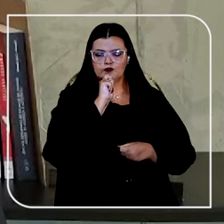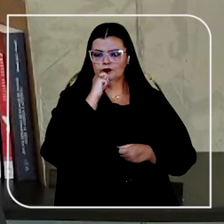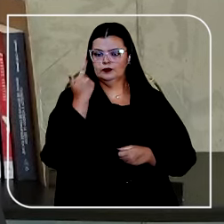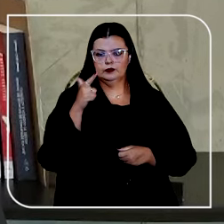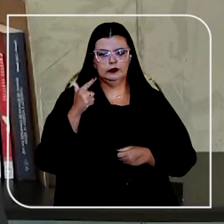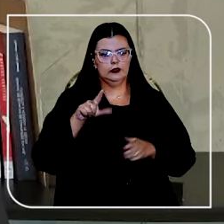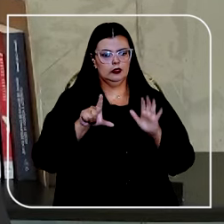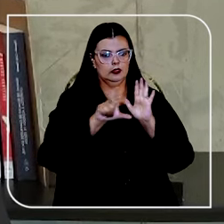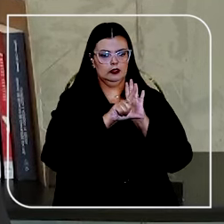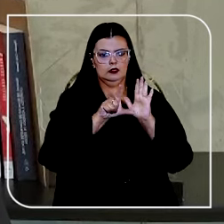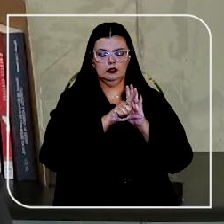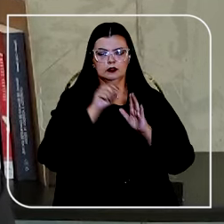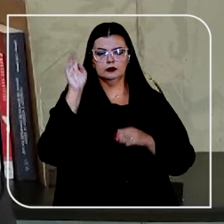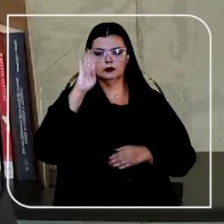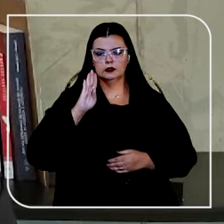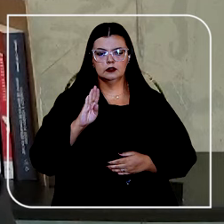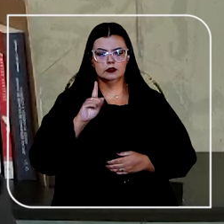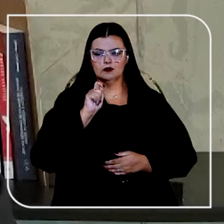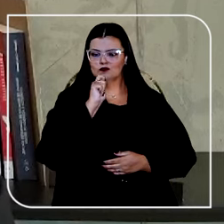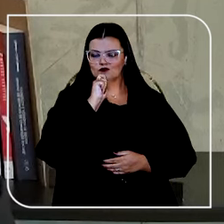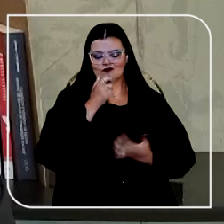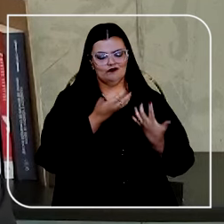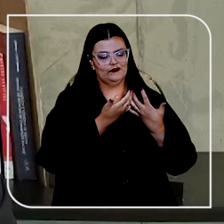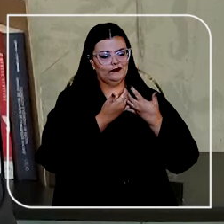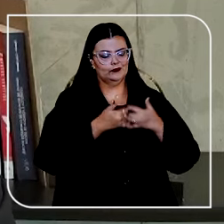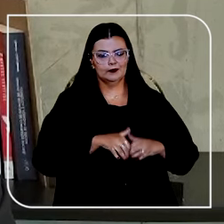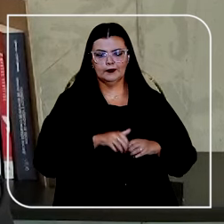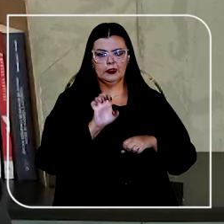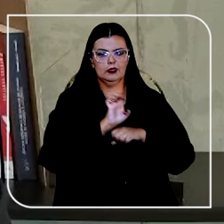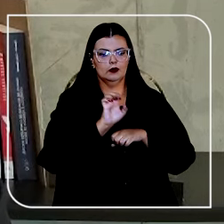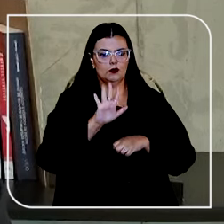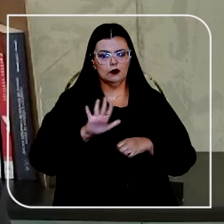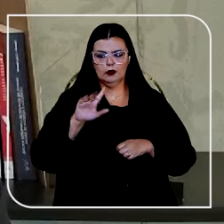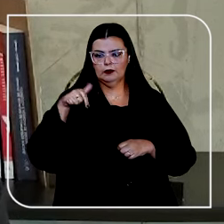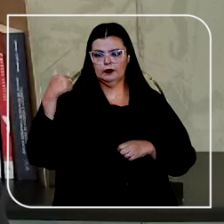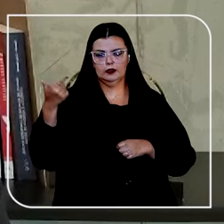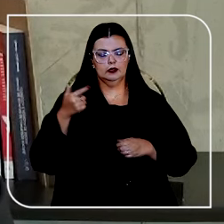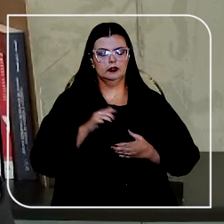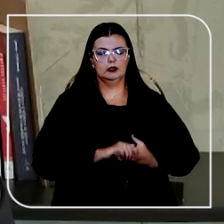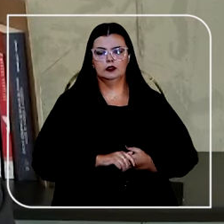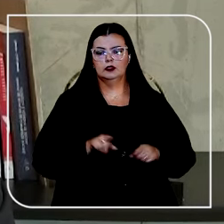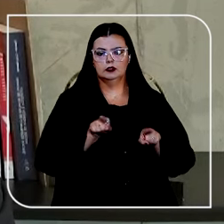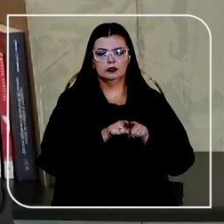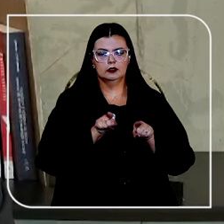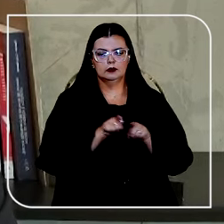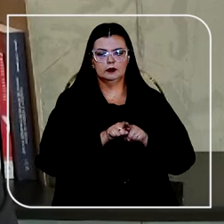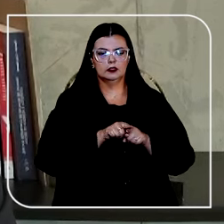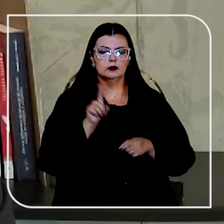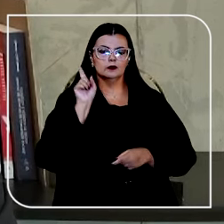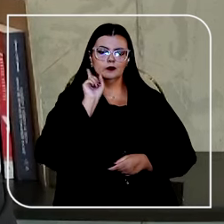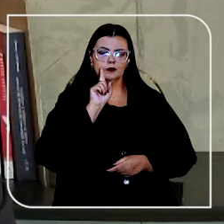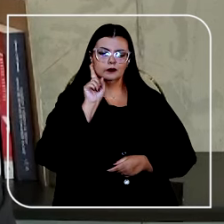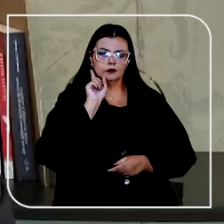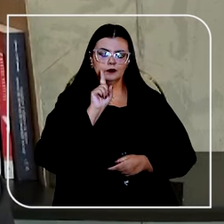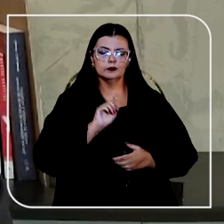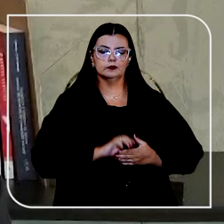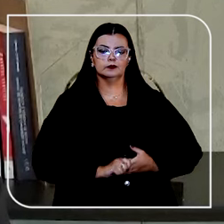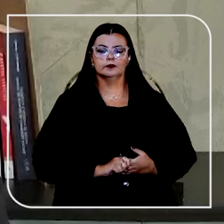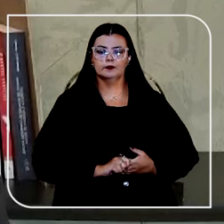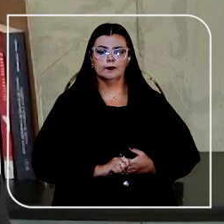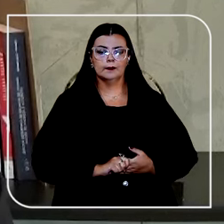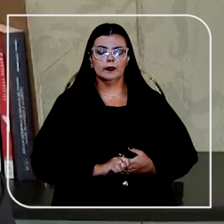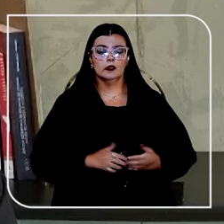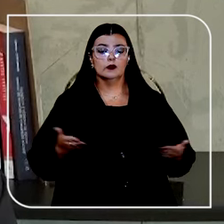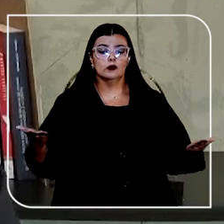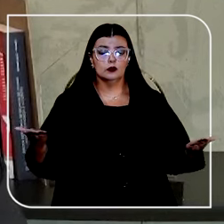não existe na legislação brasileira não é assim que funciona a legislação europeia e também não é assim que funciona nos Estados Unidos hoje nós